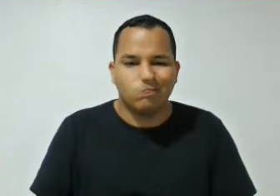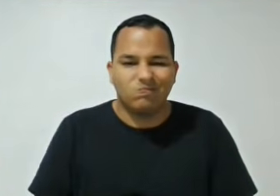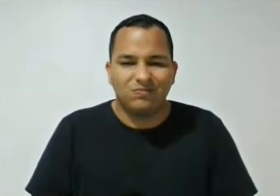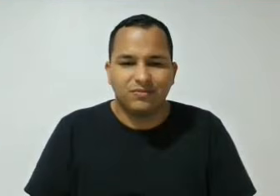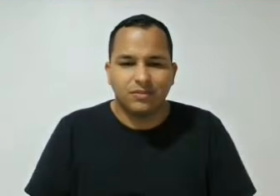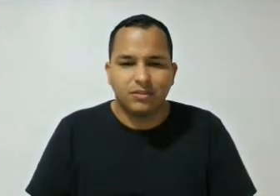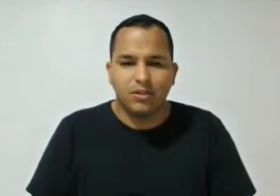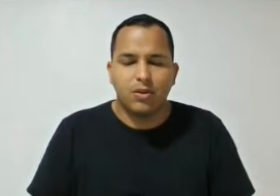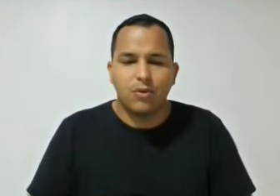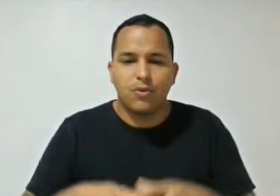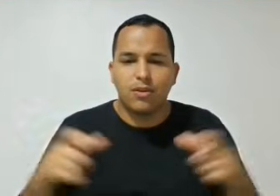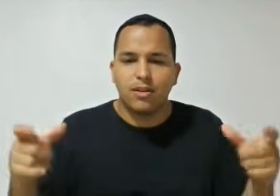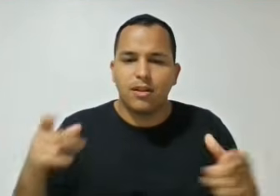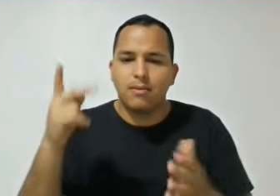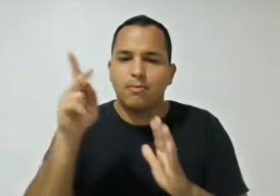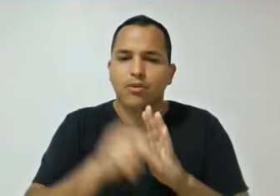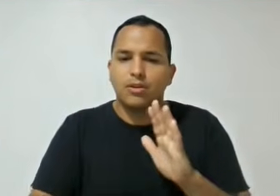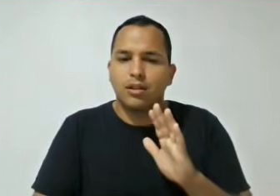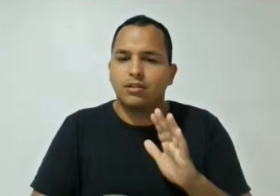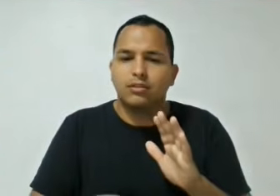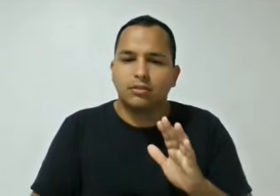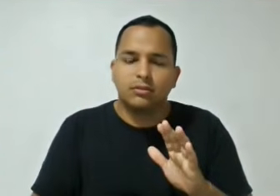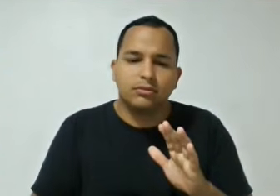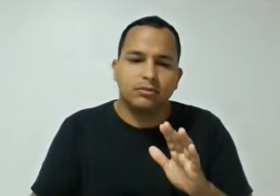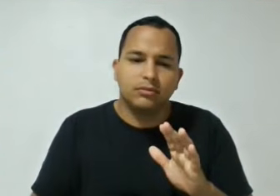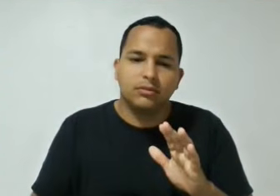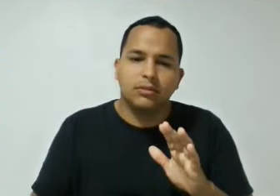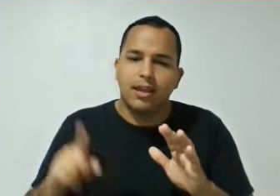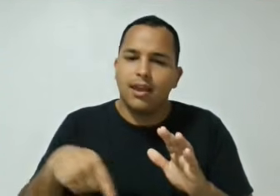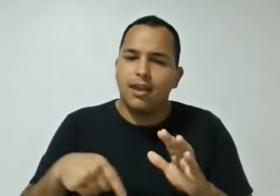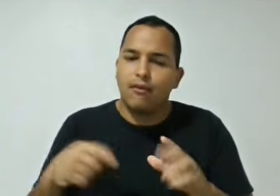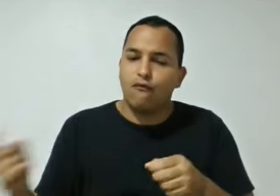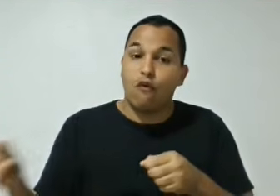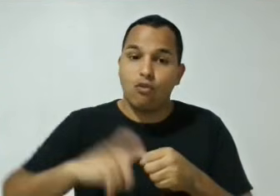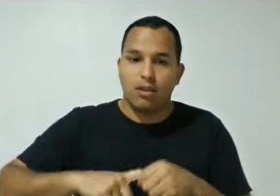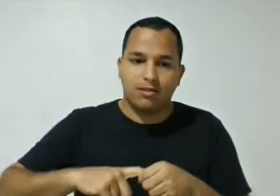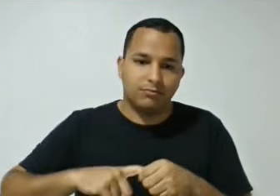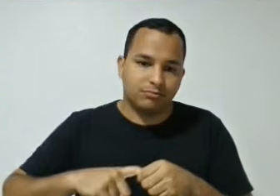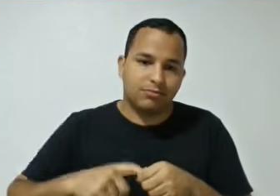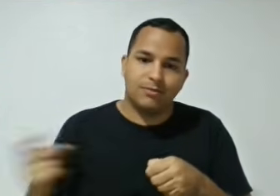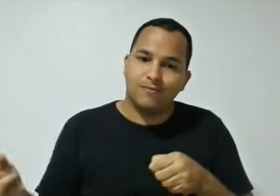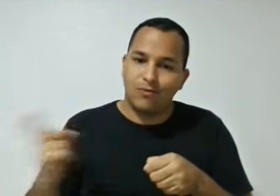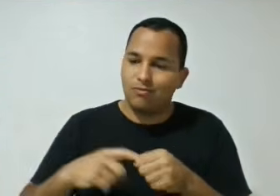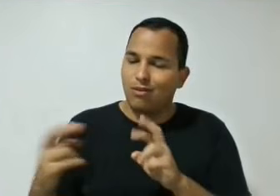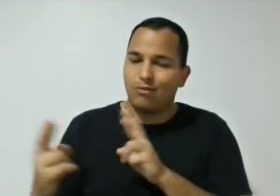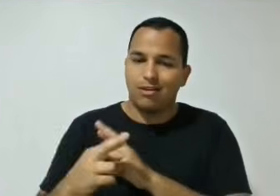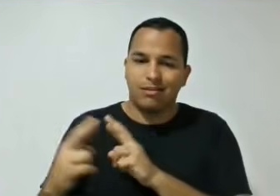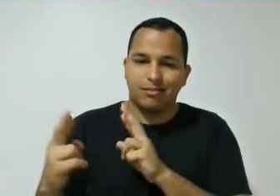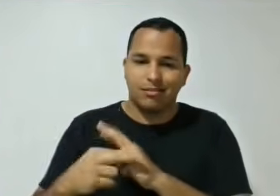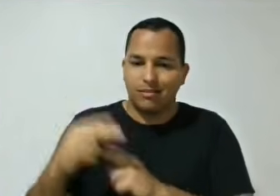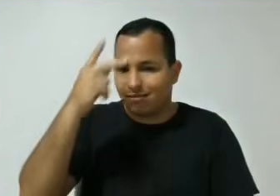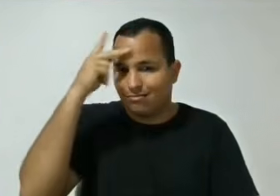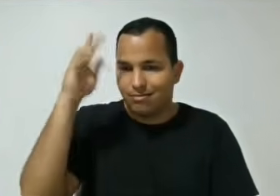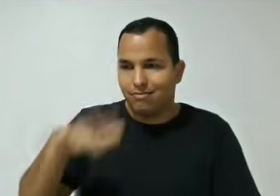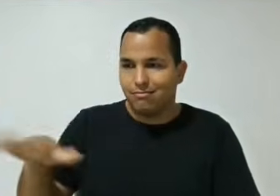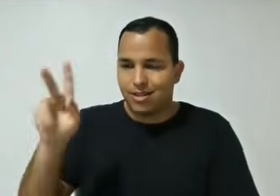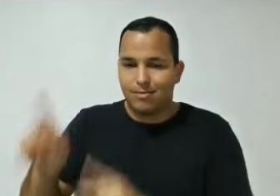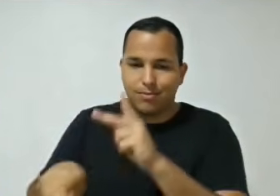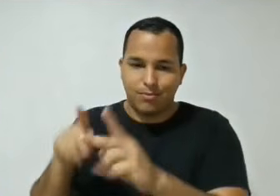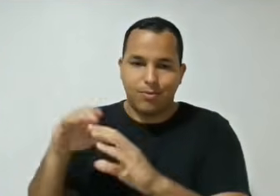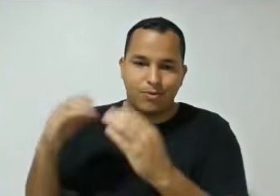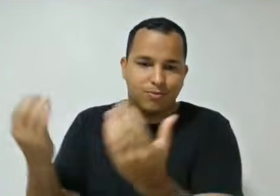grande projeto para a gente, ultimamente, tem sido de retomar esse relacionamento com essa comunidade que